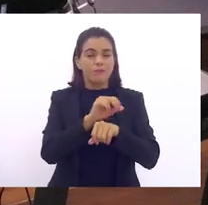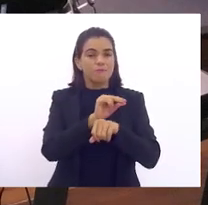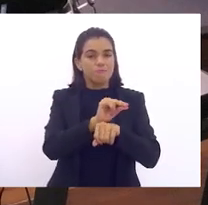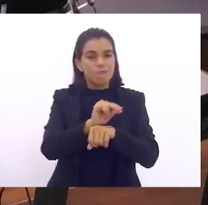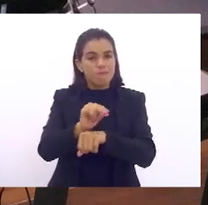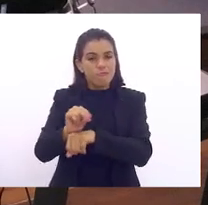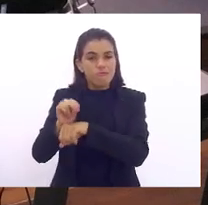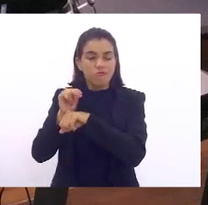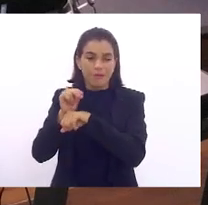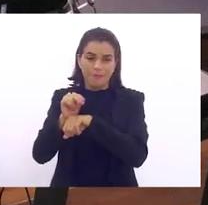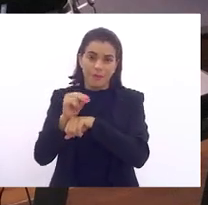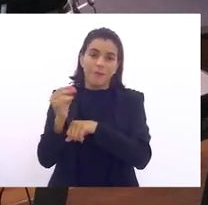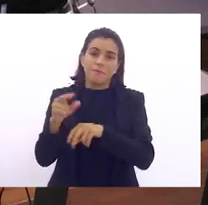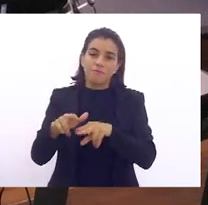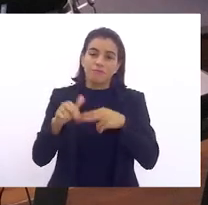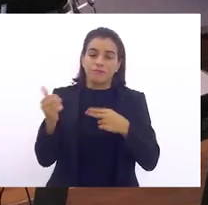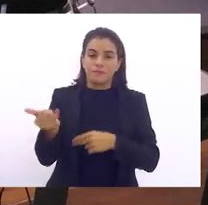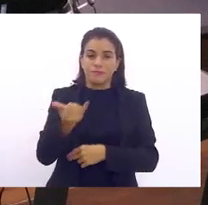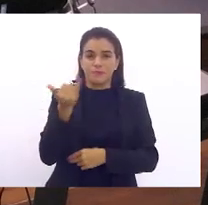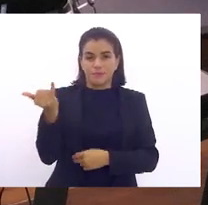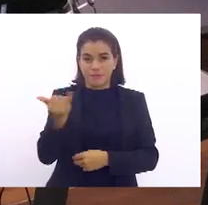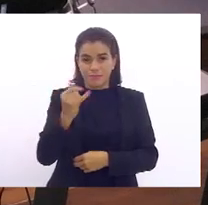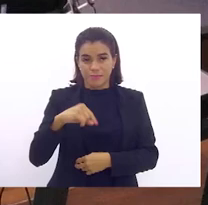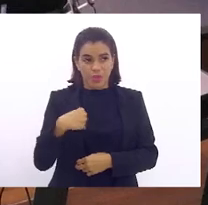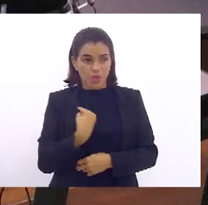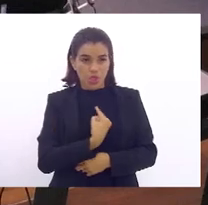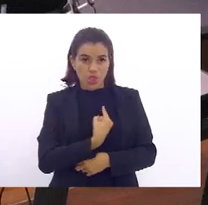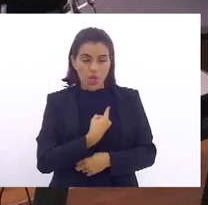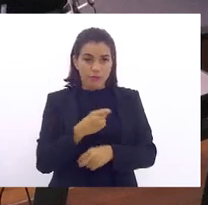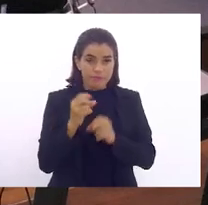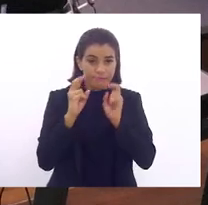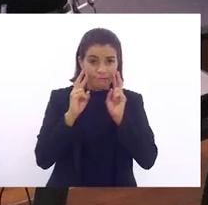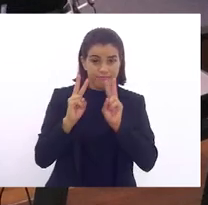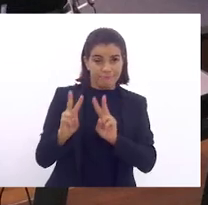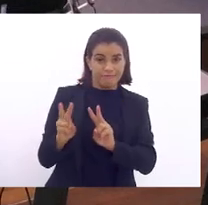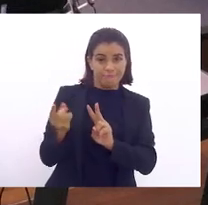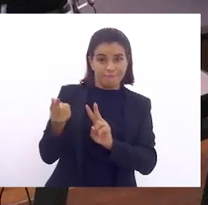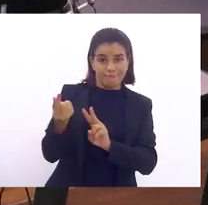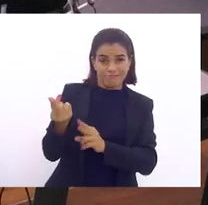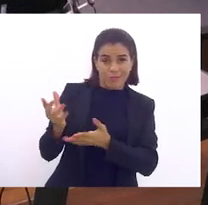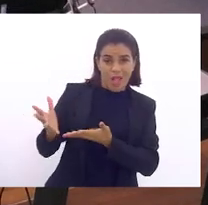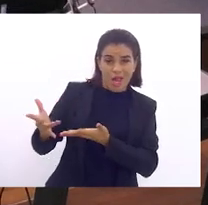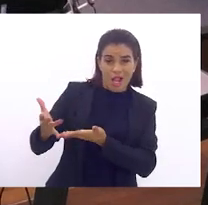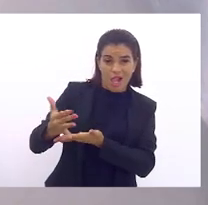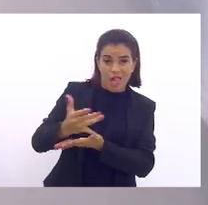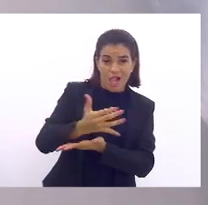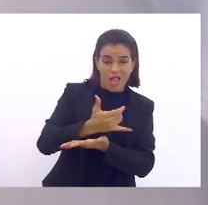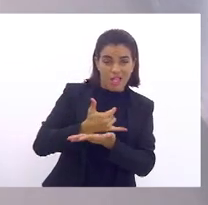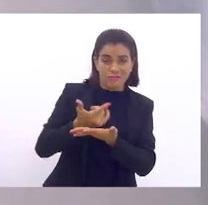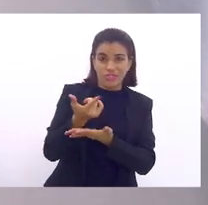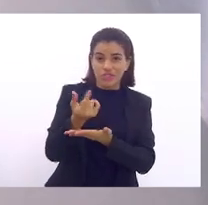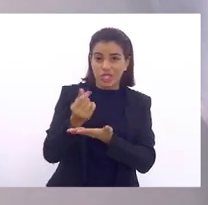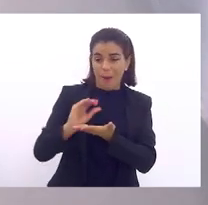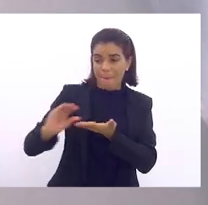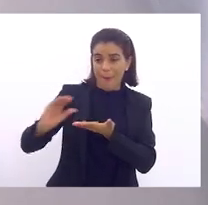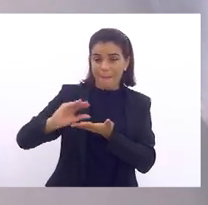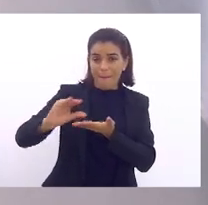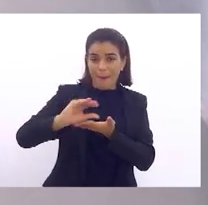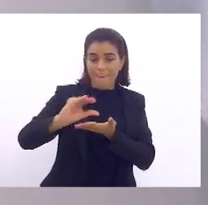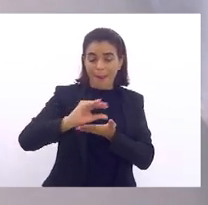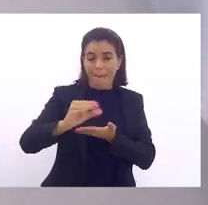super importante nós e estamos muito de olho no orçamento público enquanto a mulher ela não